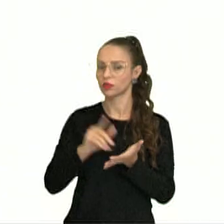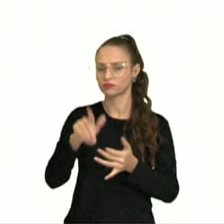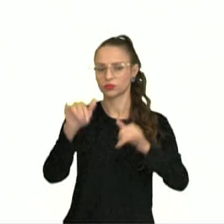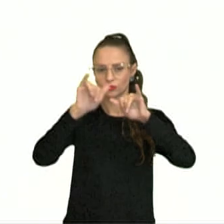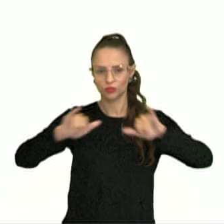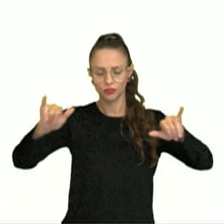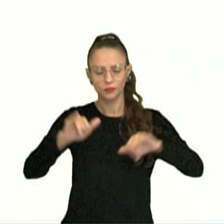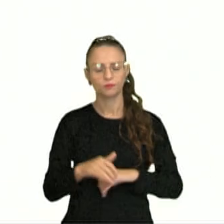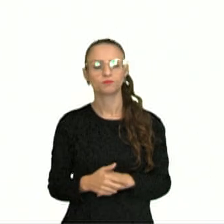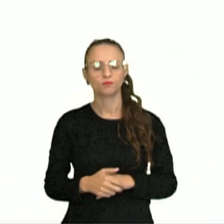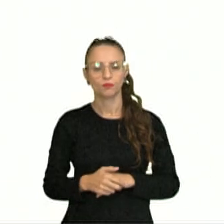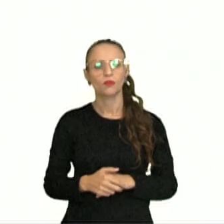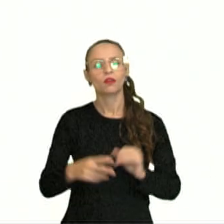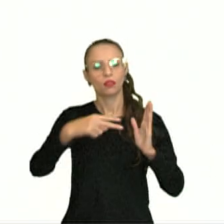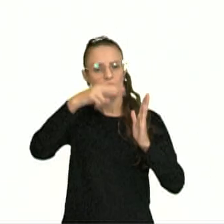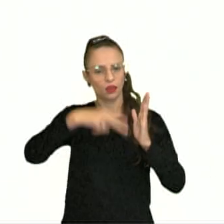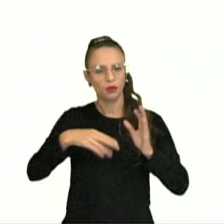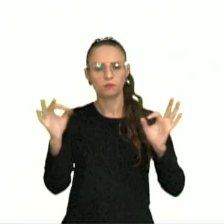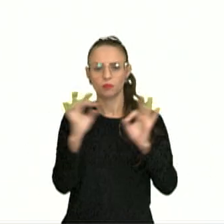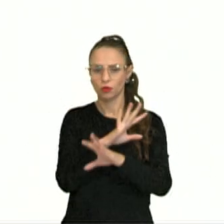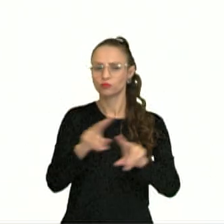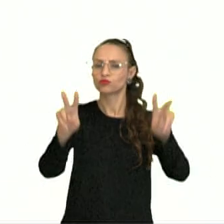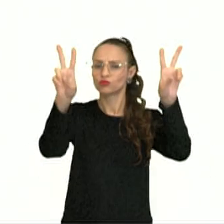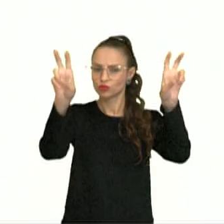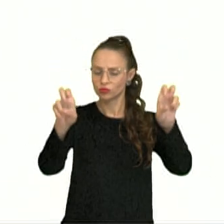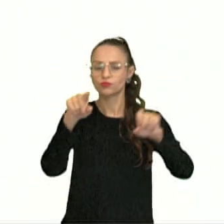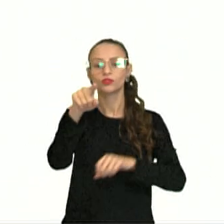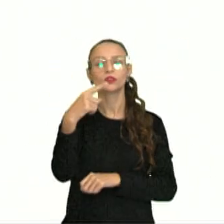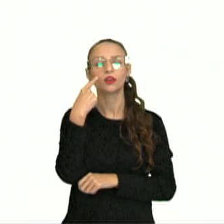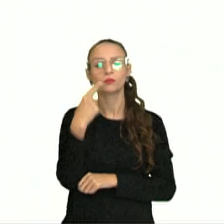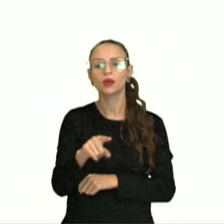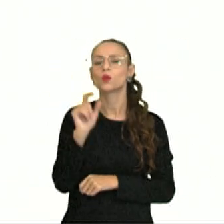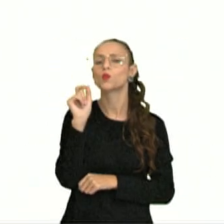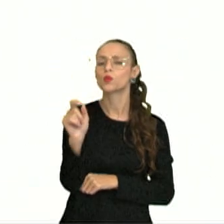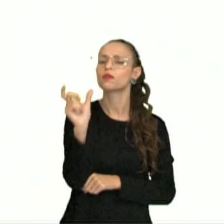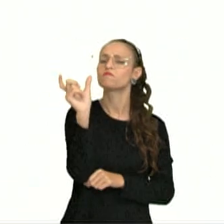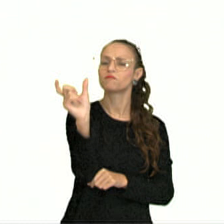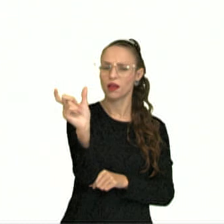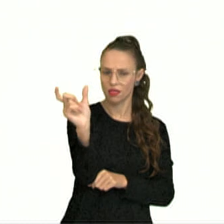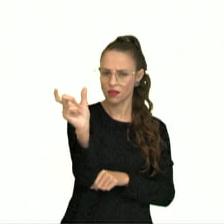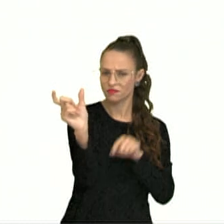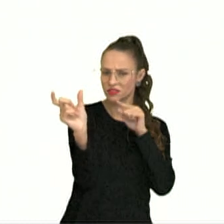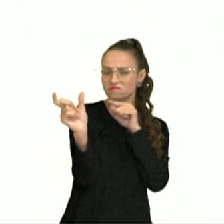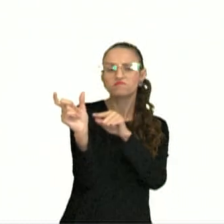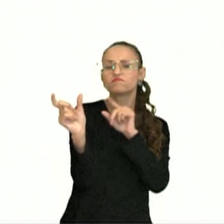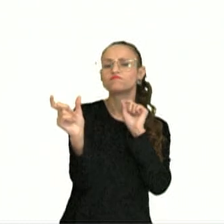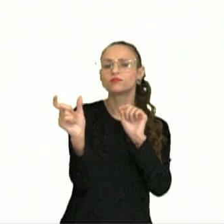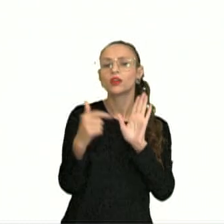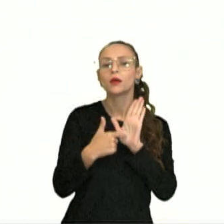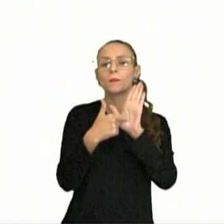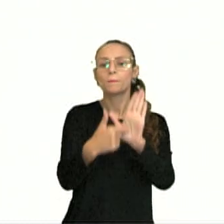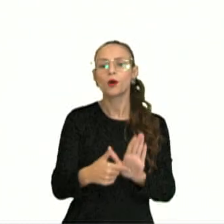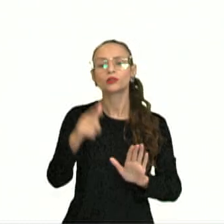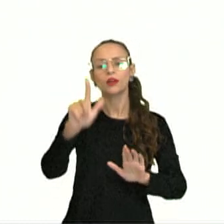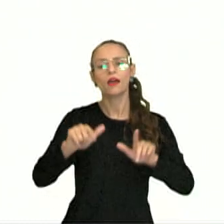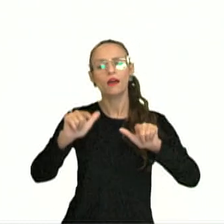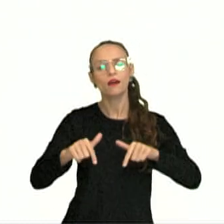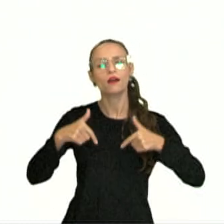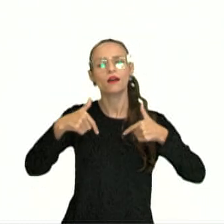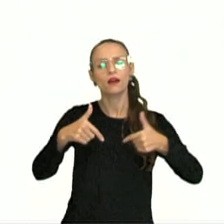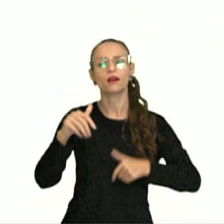lá. A partir da leitura do título, né? Observe que palavra utilizada no título expressa uma